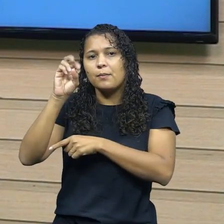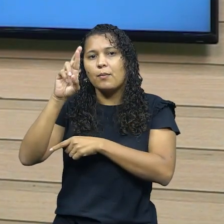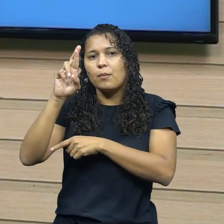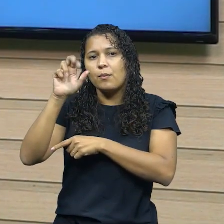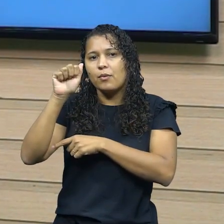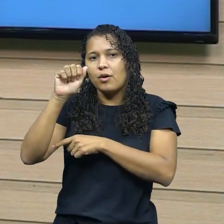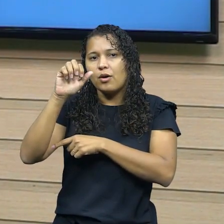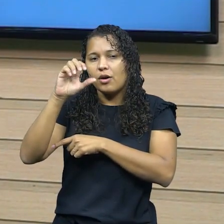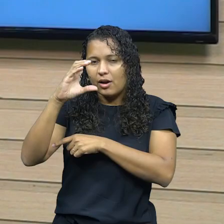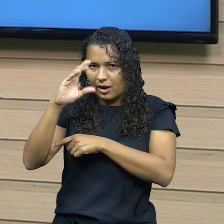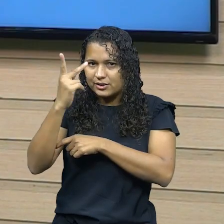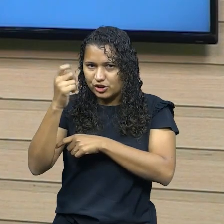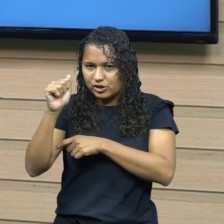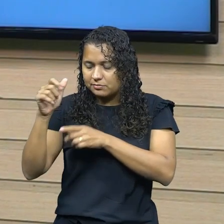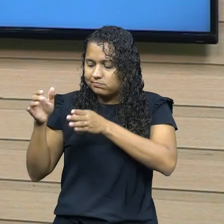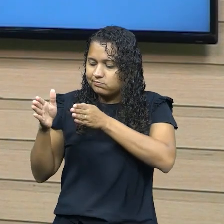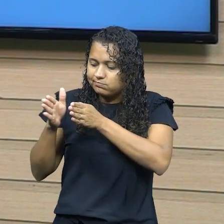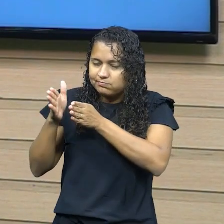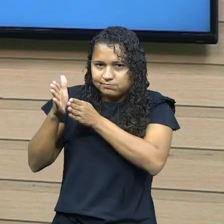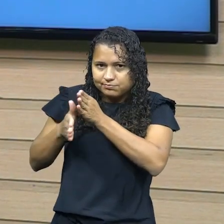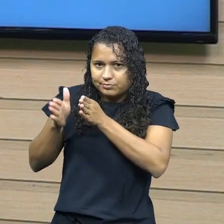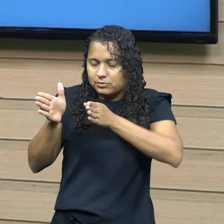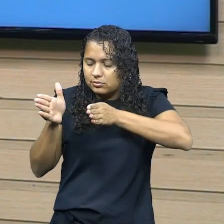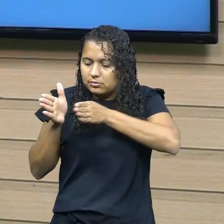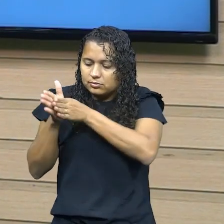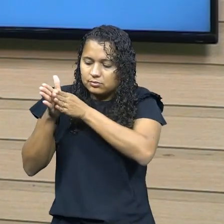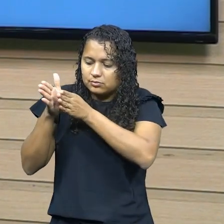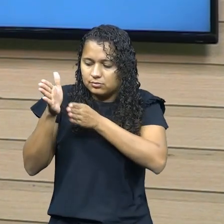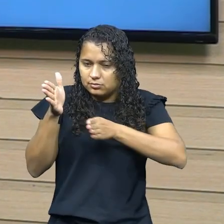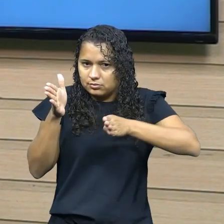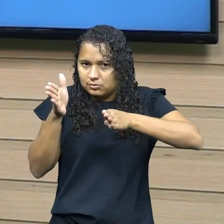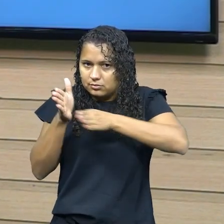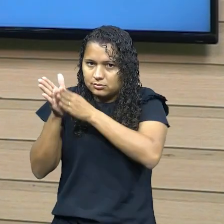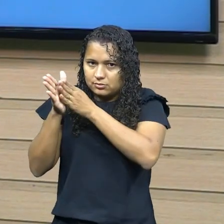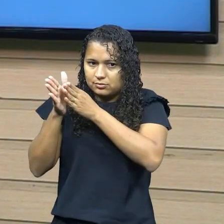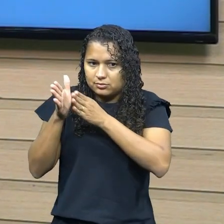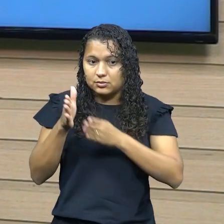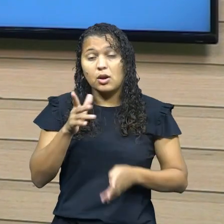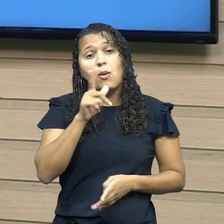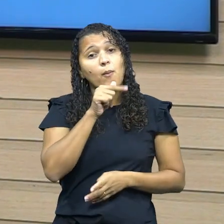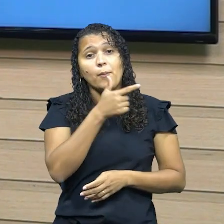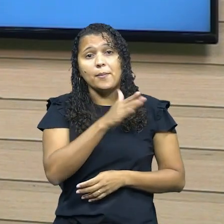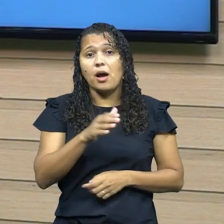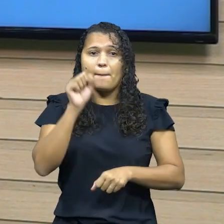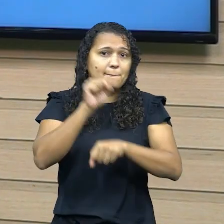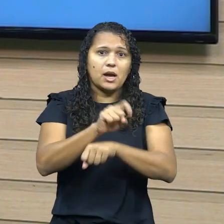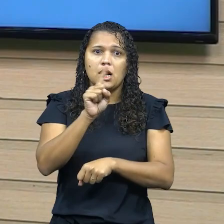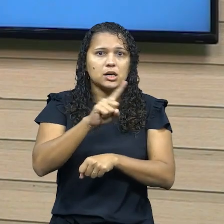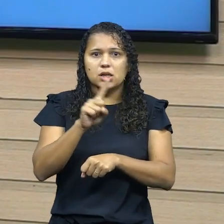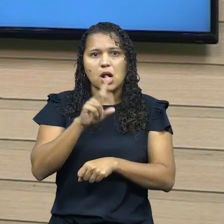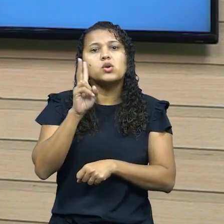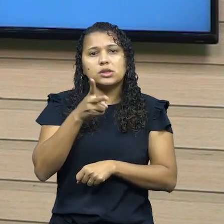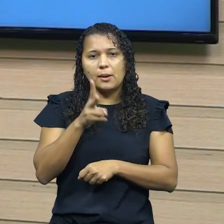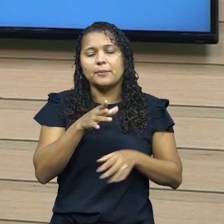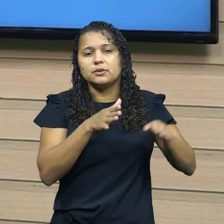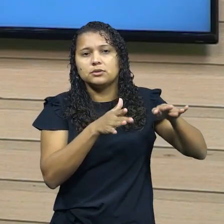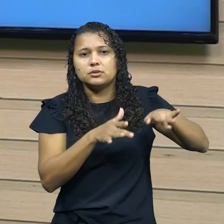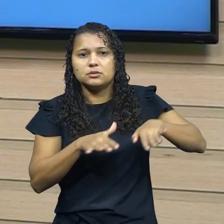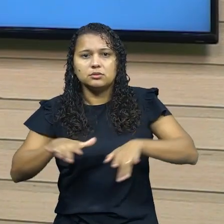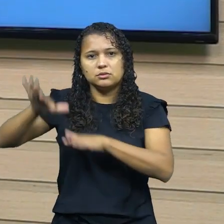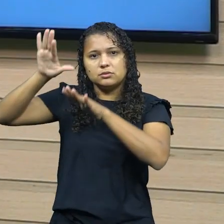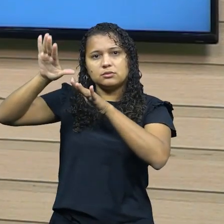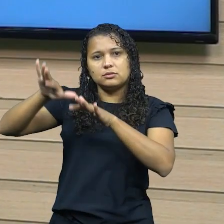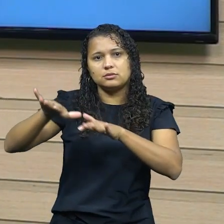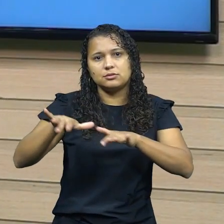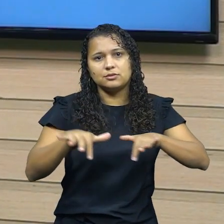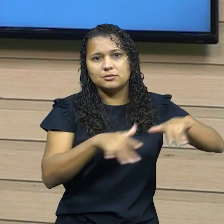o impacto ele vai ser menor. Lembrando que a gente está falando de mar, o mar não para, ele está o tempo todo oscilando, não é? Indo